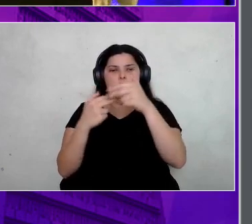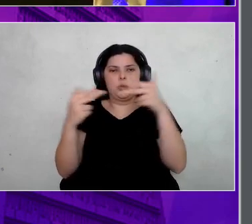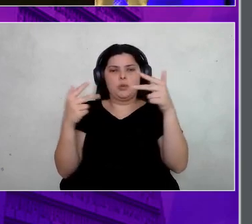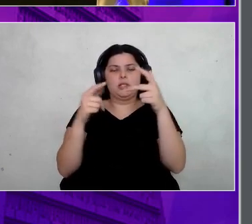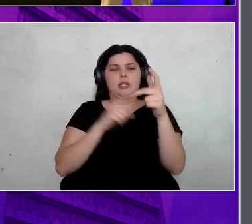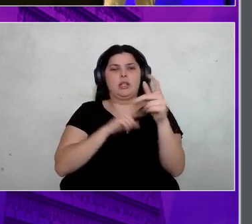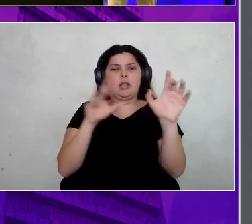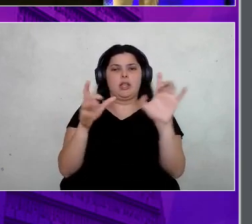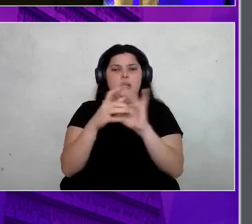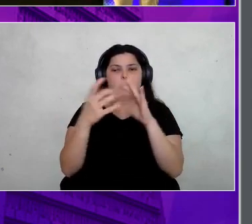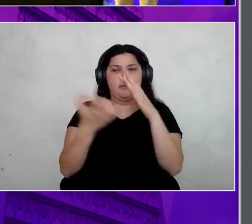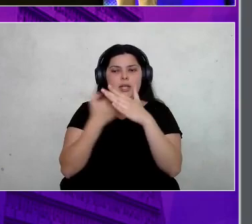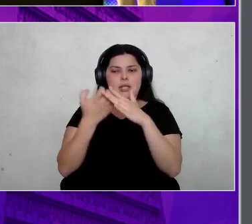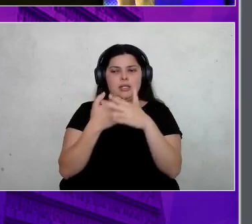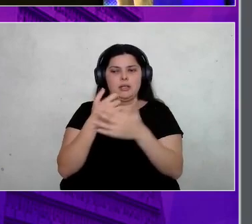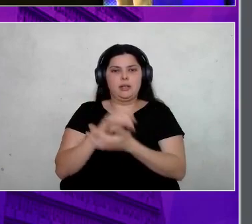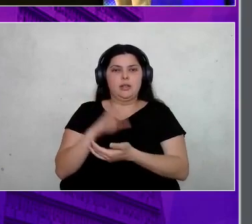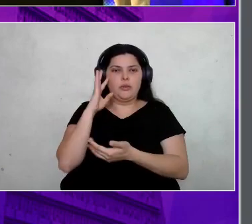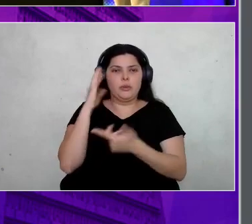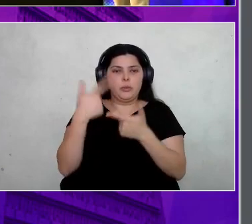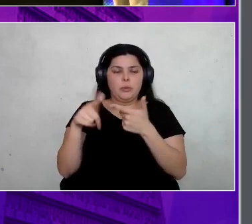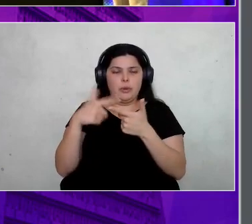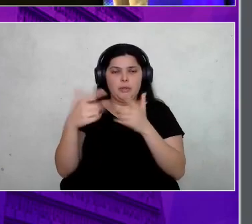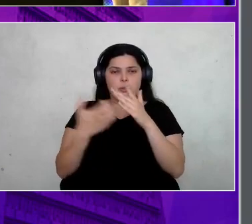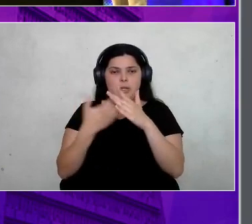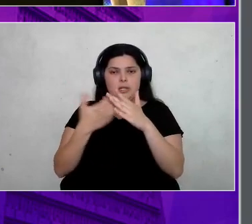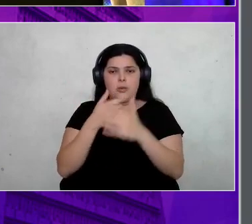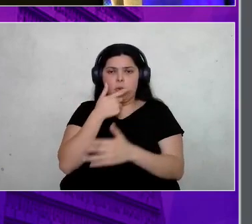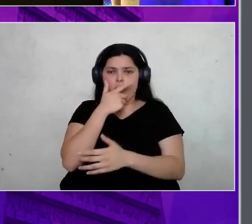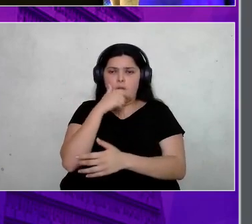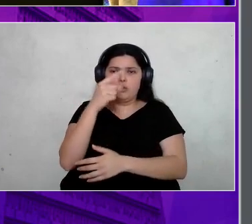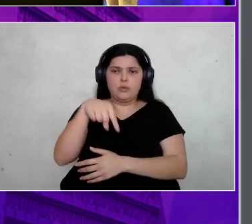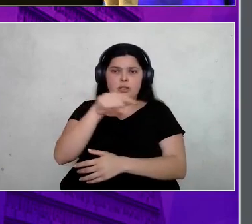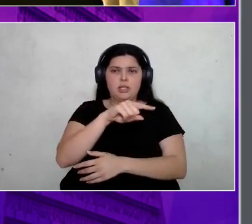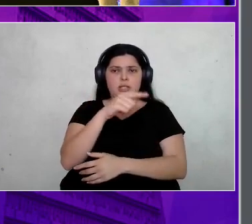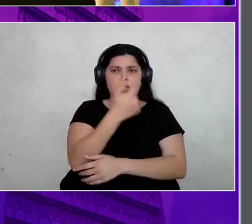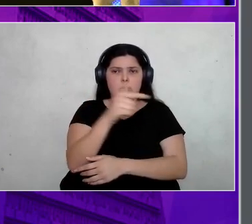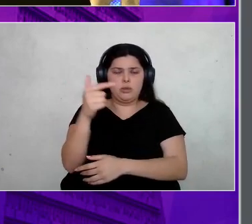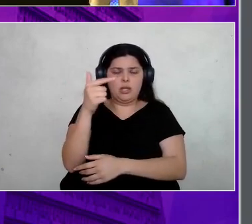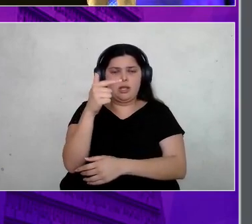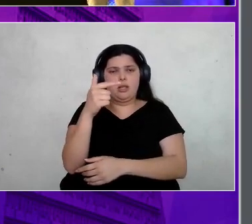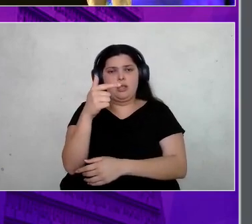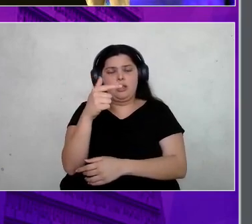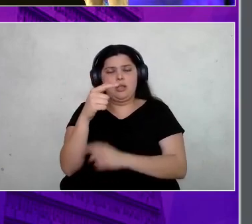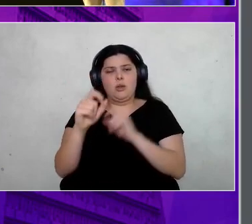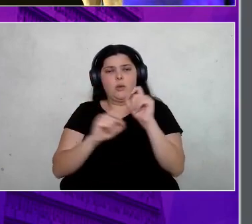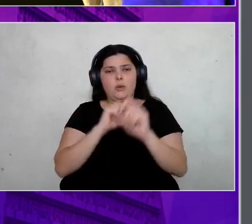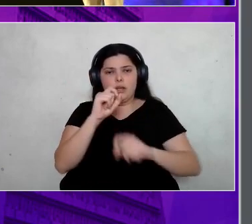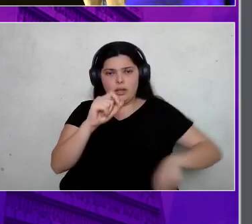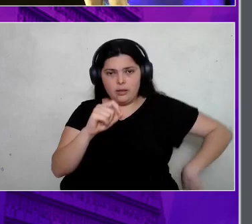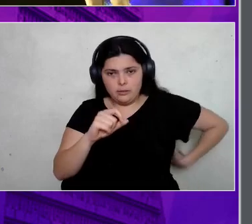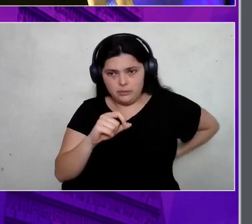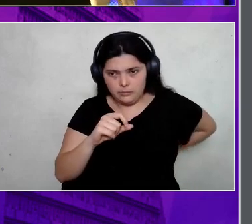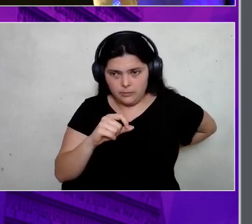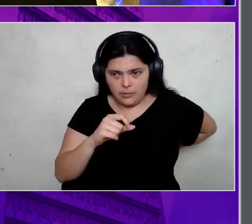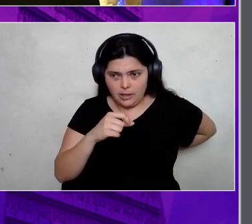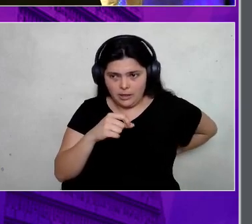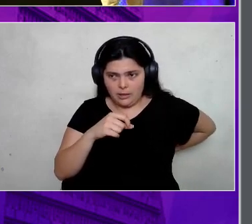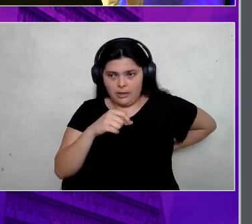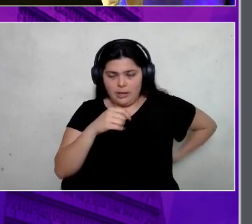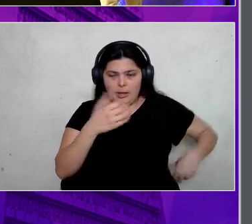empresas. Acho que na de vocês não devem existir silos, né? São empresas que fluem normalmente super